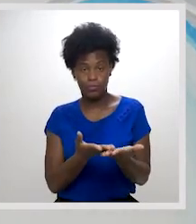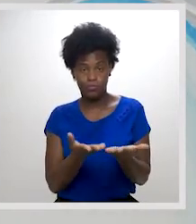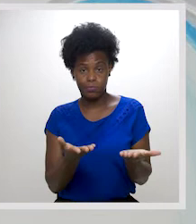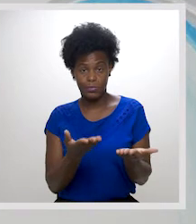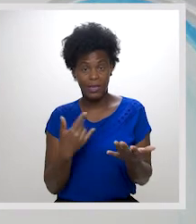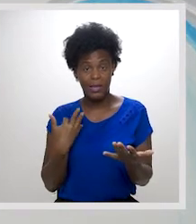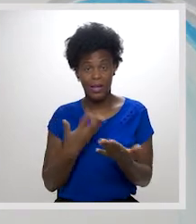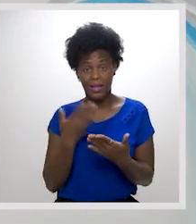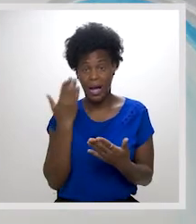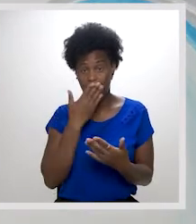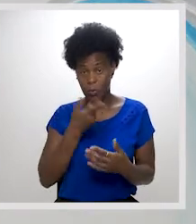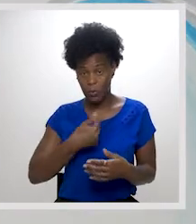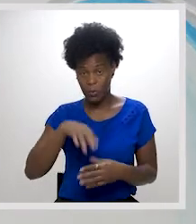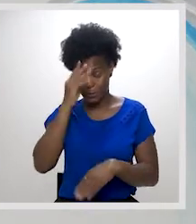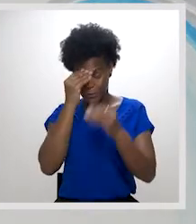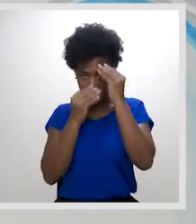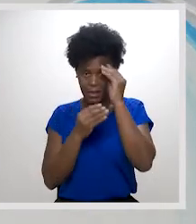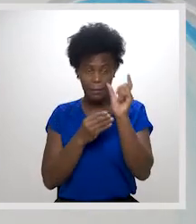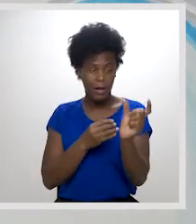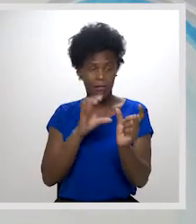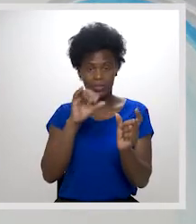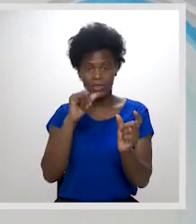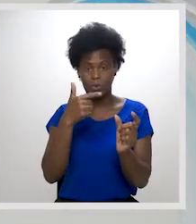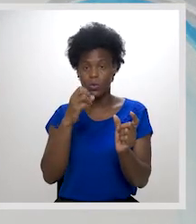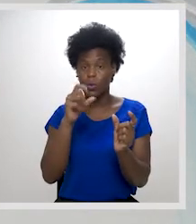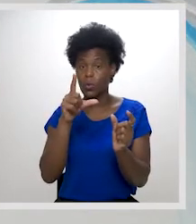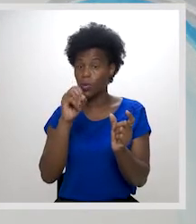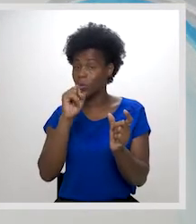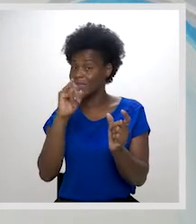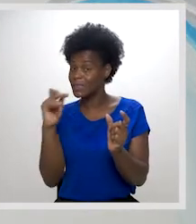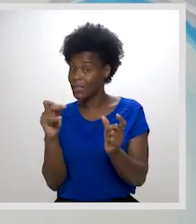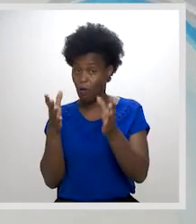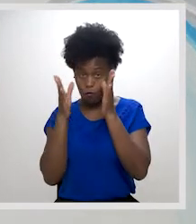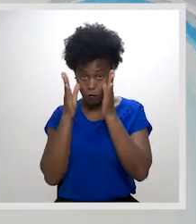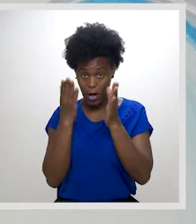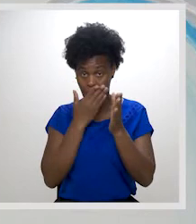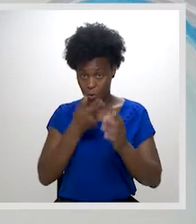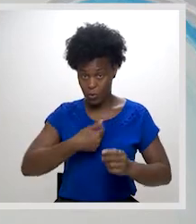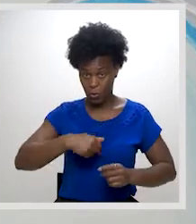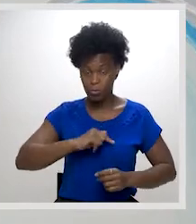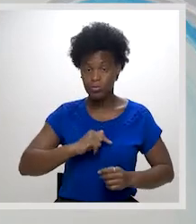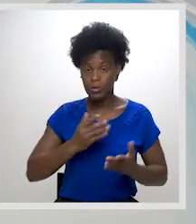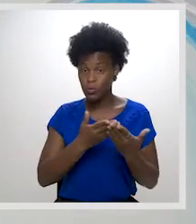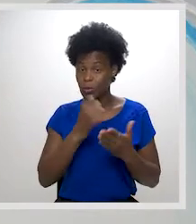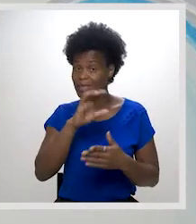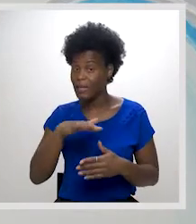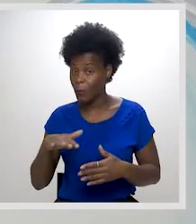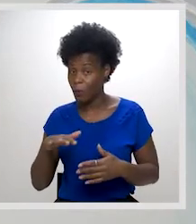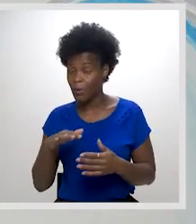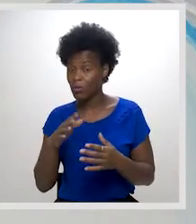sabemos, durante essa aula aprendemos a citologia. O foco da nossa aula é a citologia propriamente